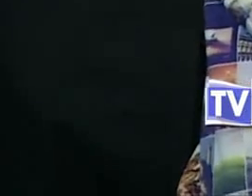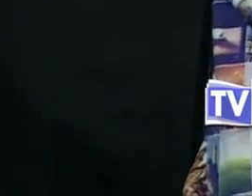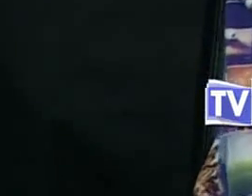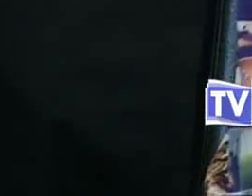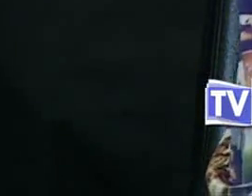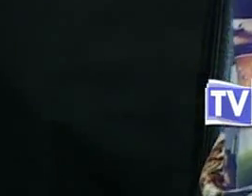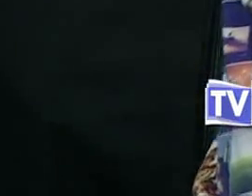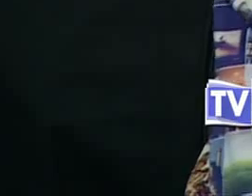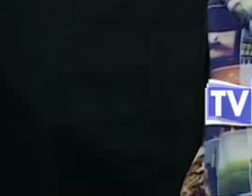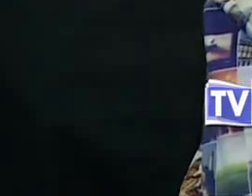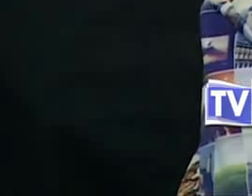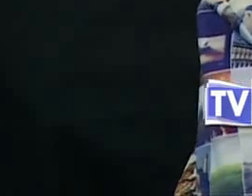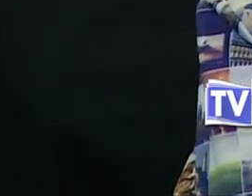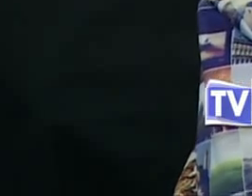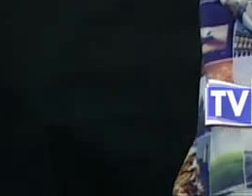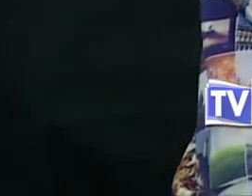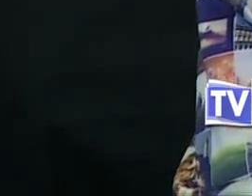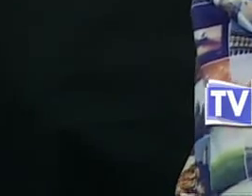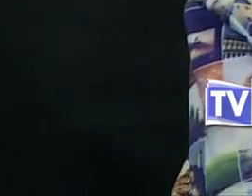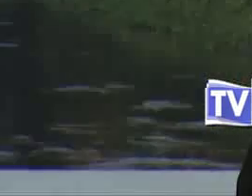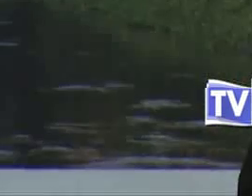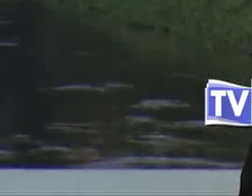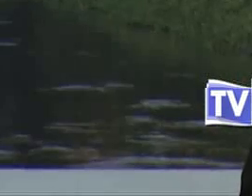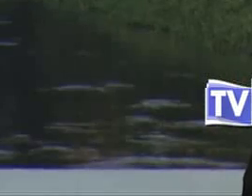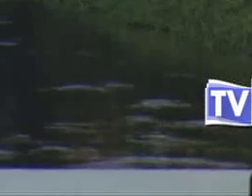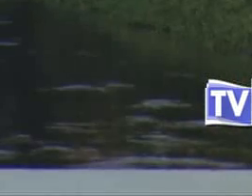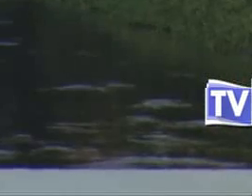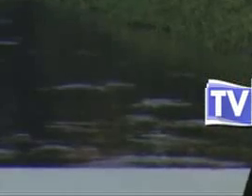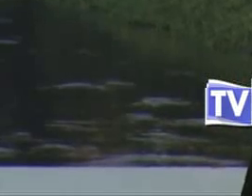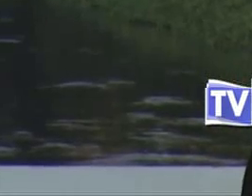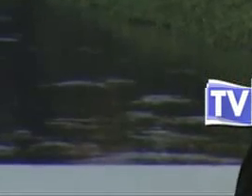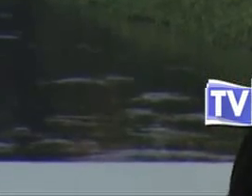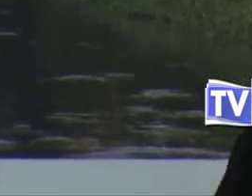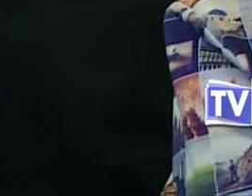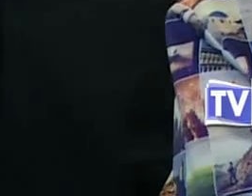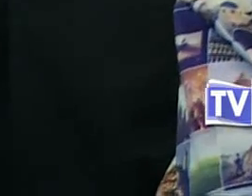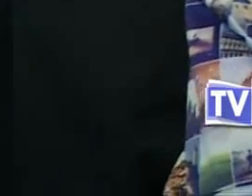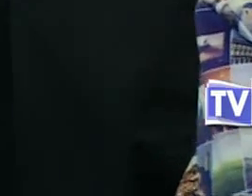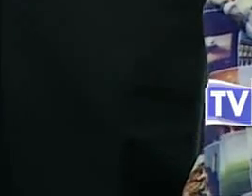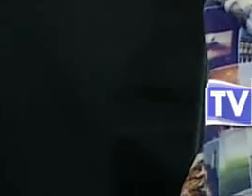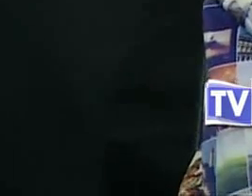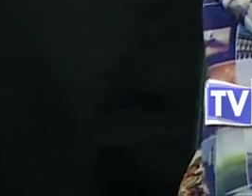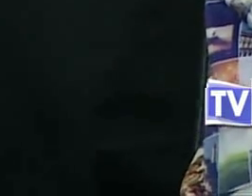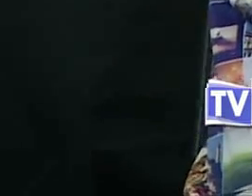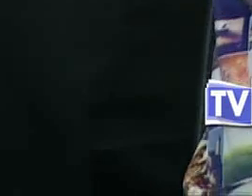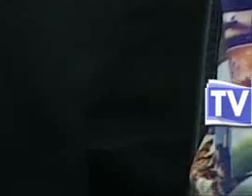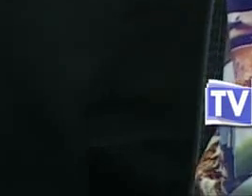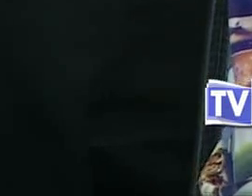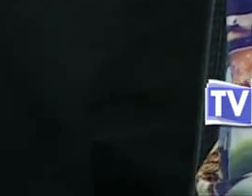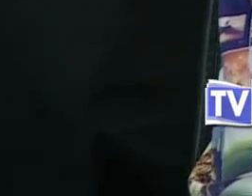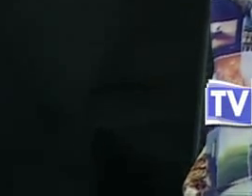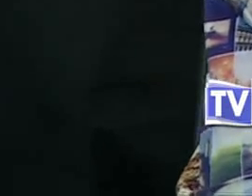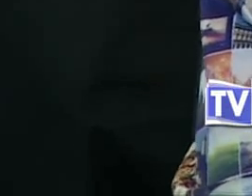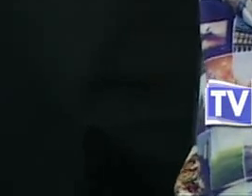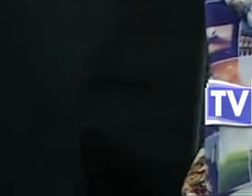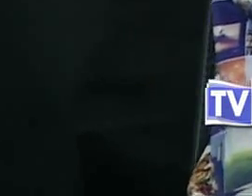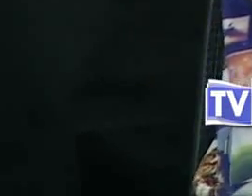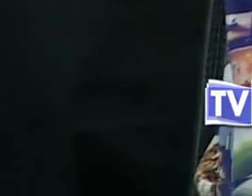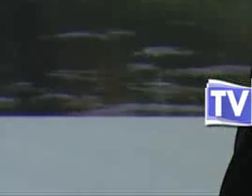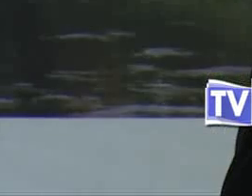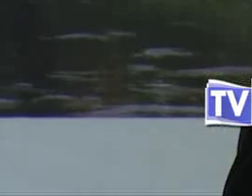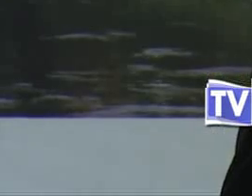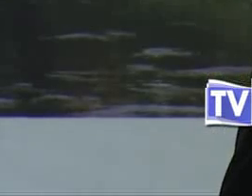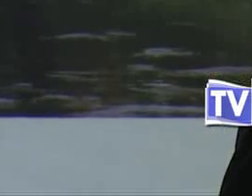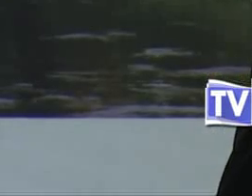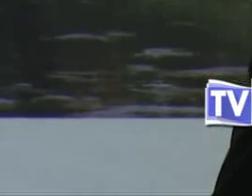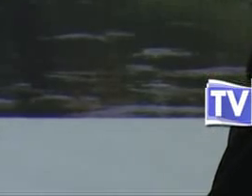tubo lacrado. Aliás, a maioria dos produtos... Ou foi Finlândia ou Austrália que proibiram... A maioria dos produtos é muito mais cara a embalagem que o conteúdo. Proibiram